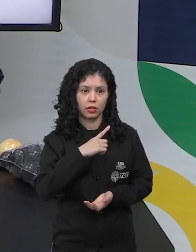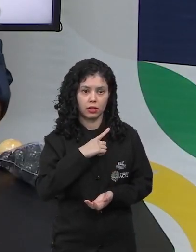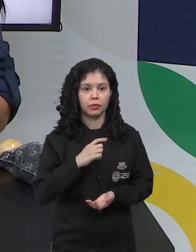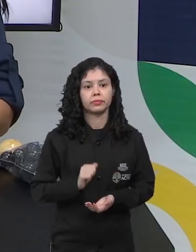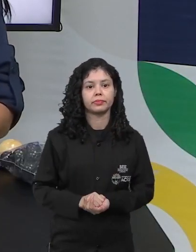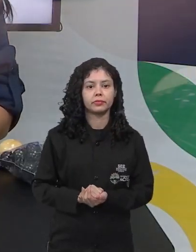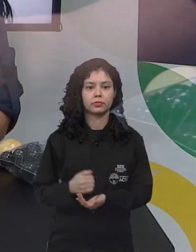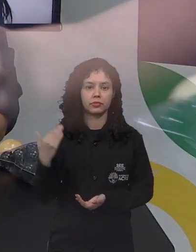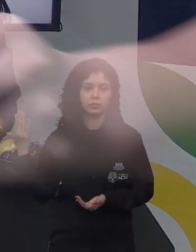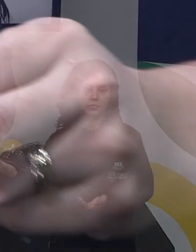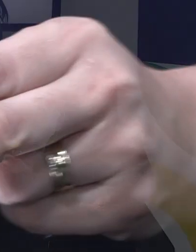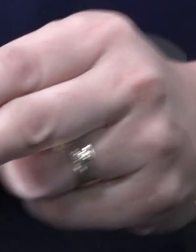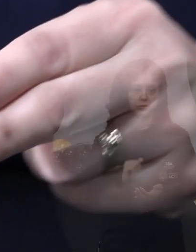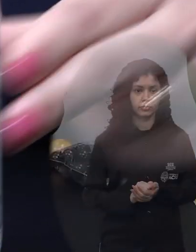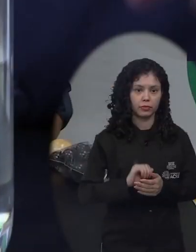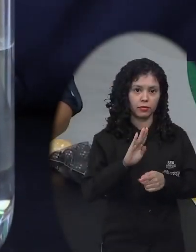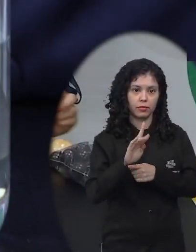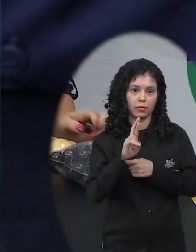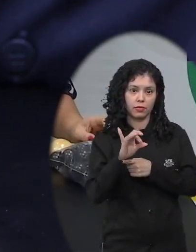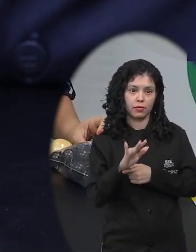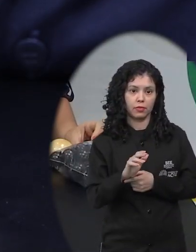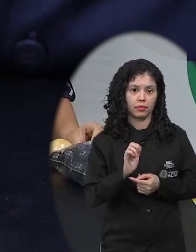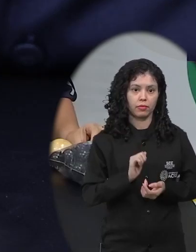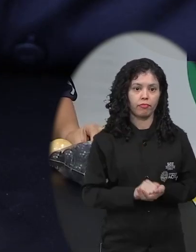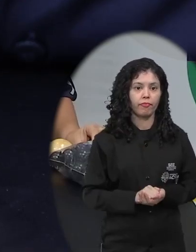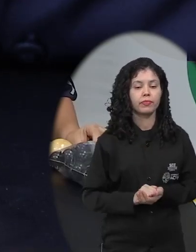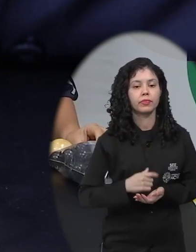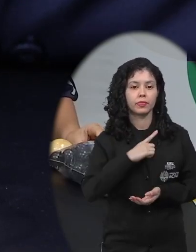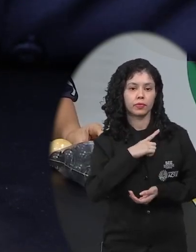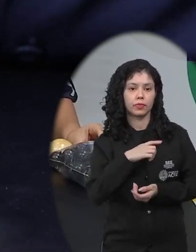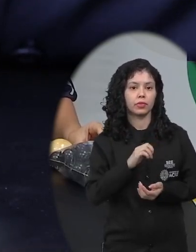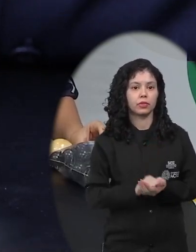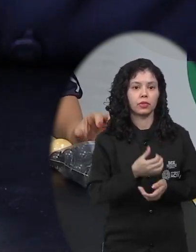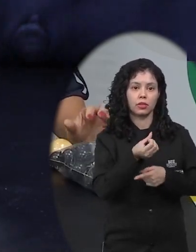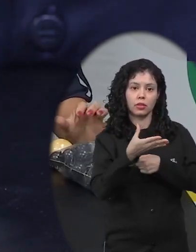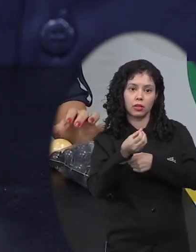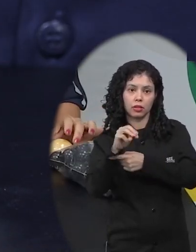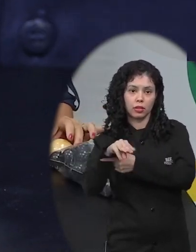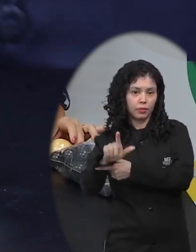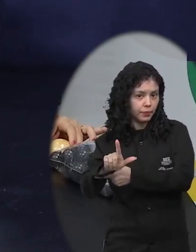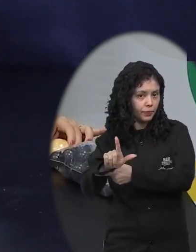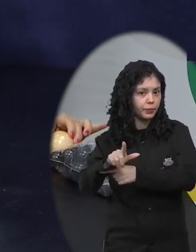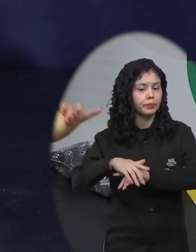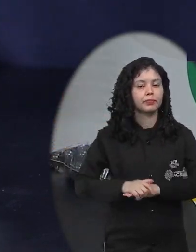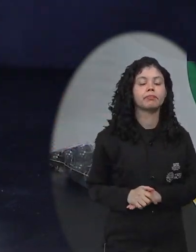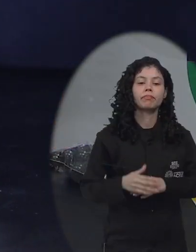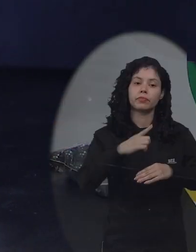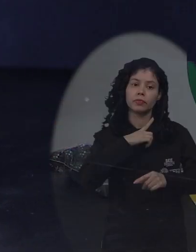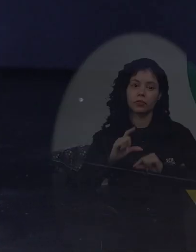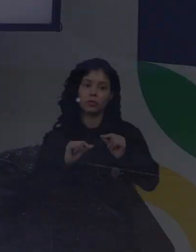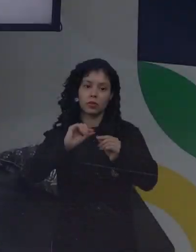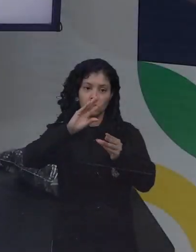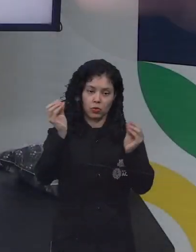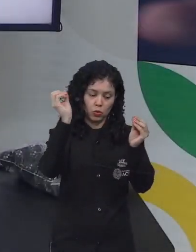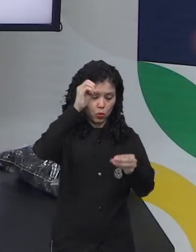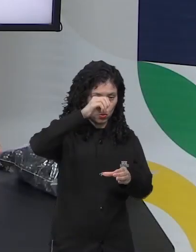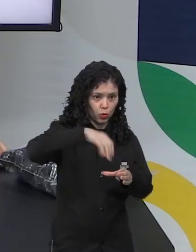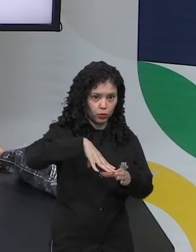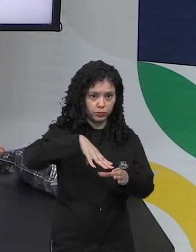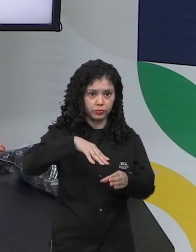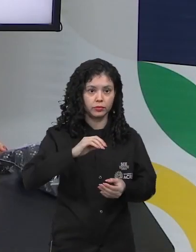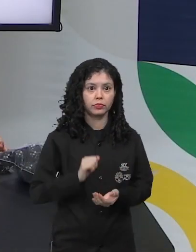aqui, ó, um becker, né, então ele está graduado, ele tem 600 ml. E a gente colocar, né,